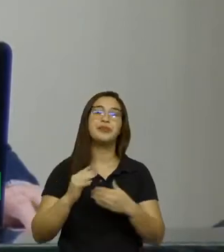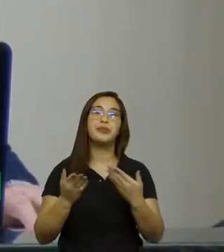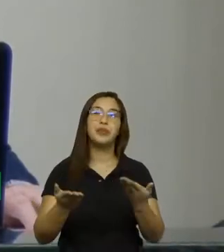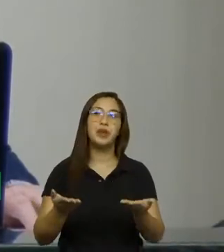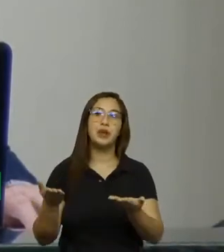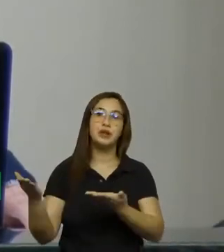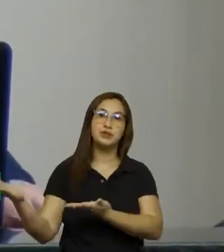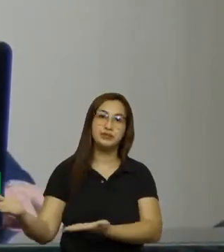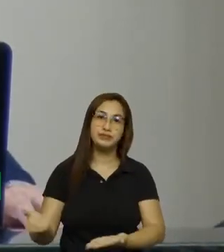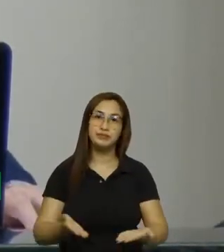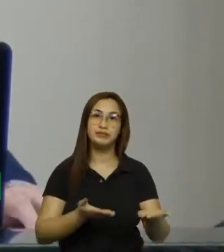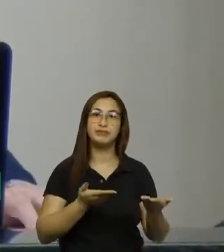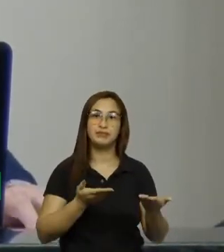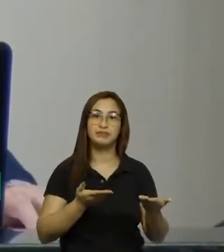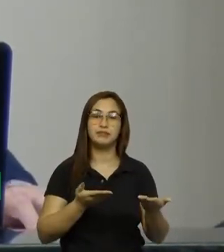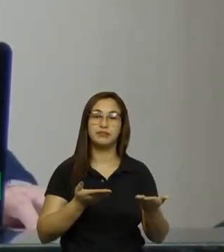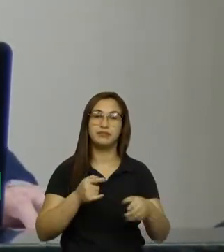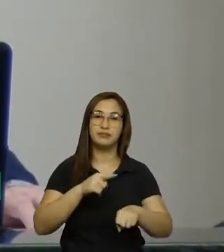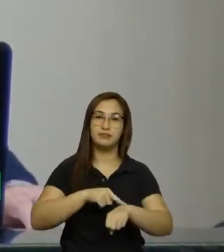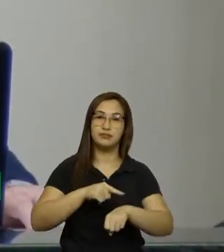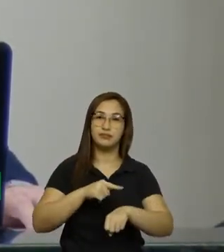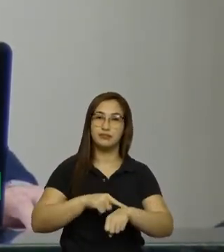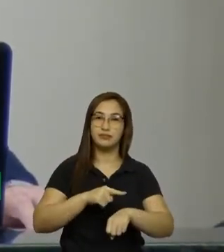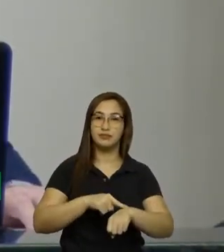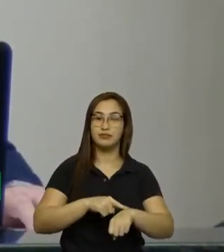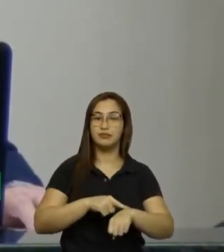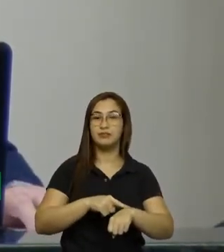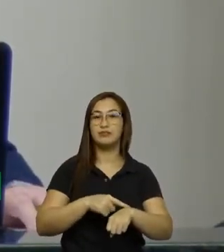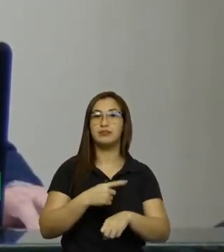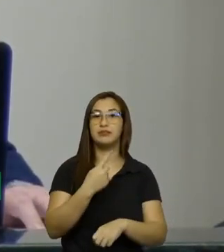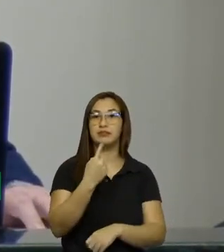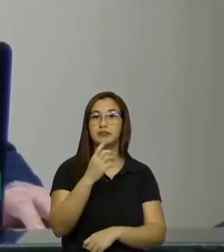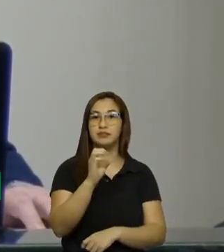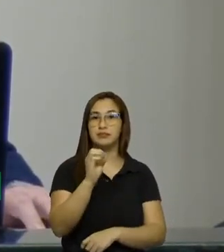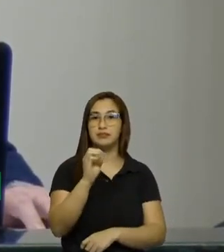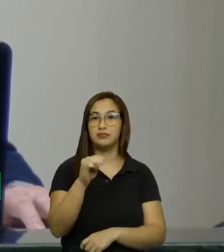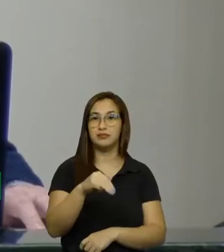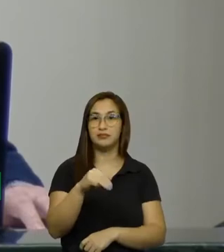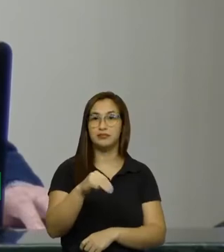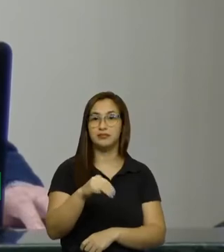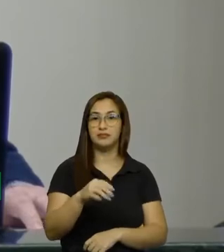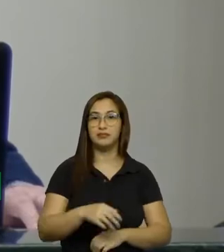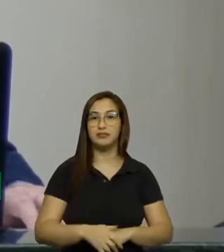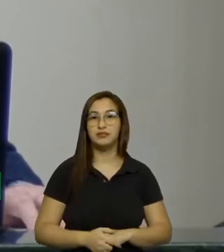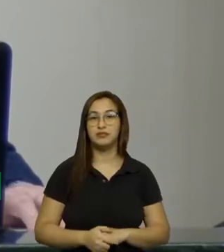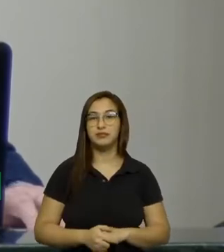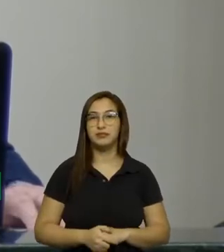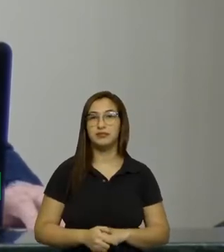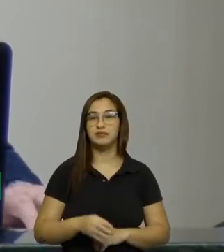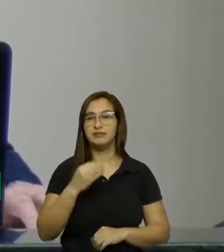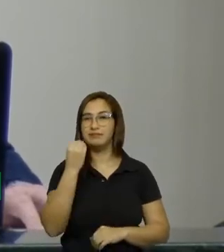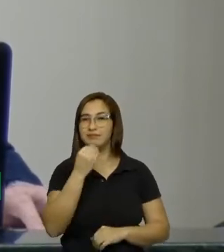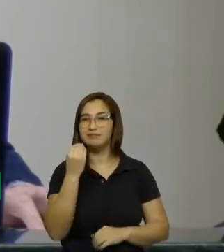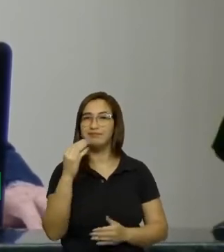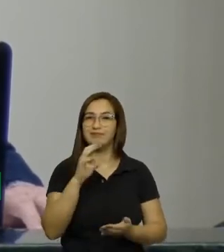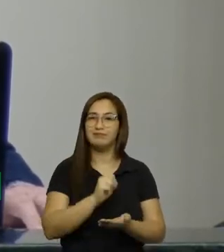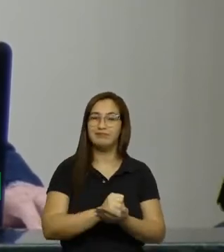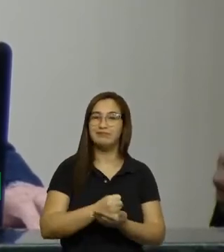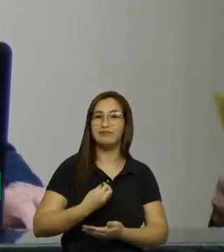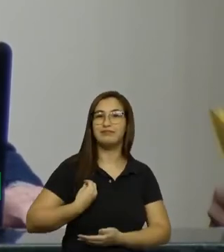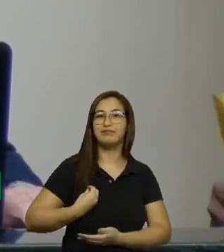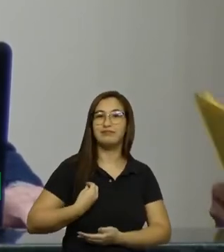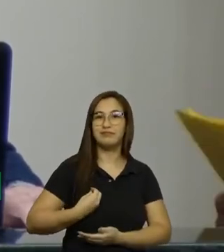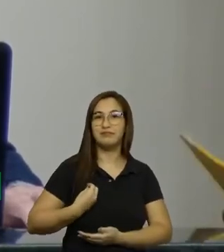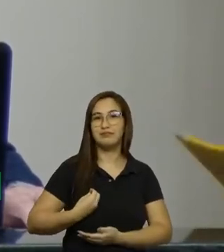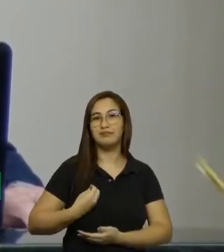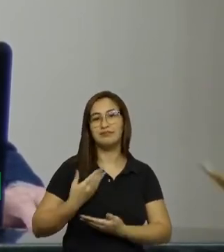Excelência tem o tempo de até 10 minutos. Aproveitar e registrar a presença na casa